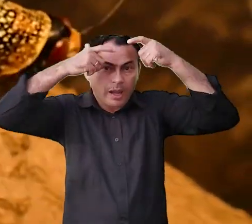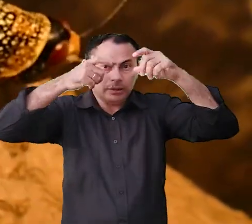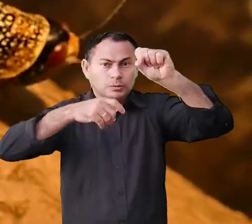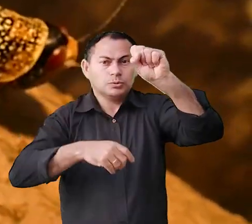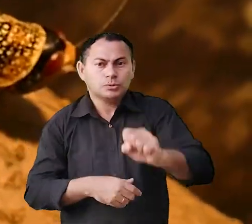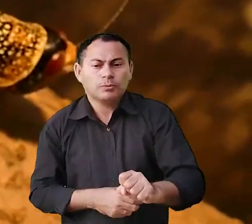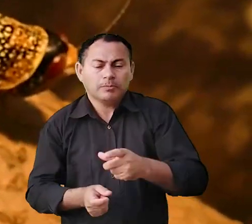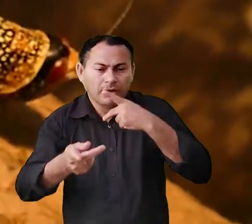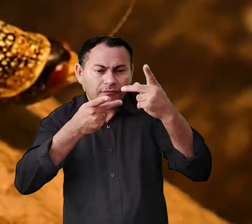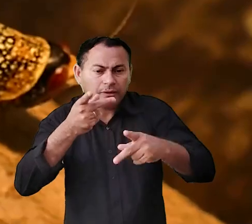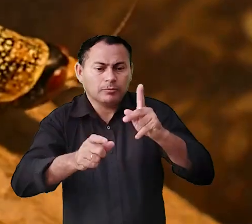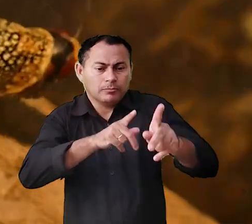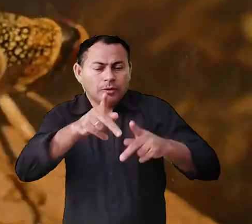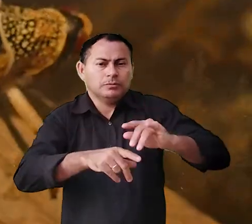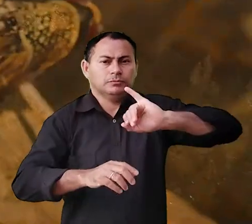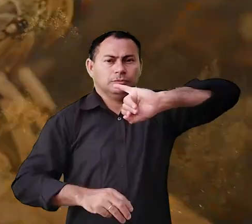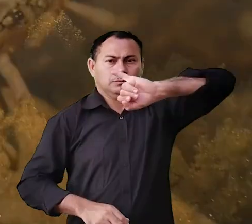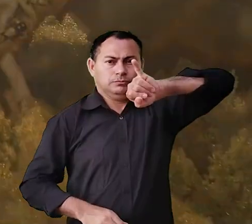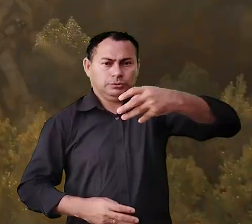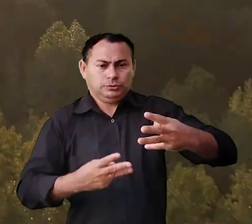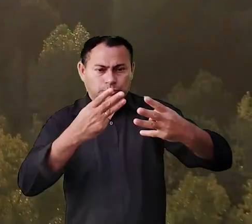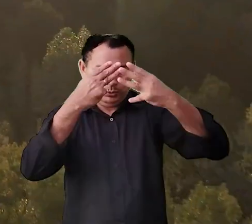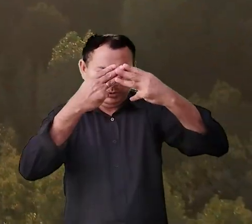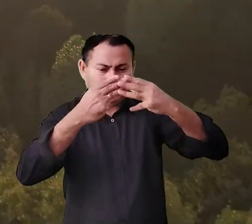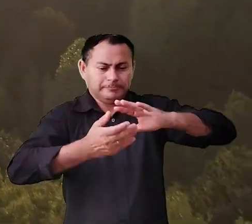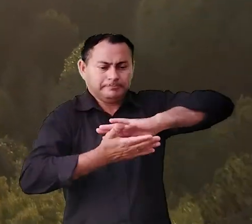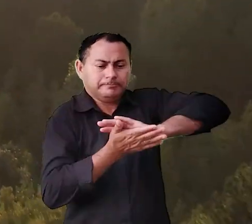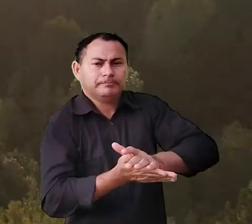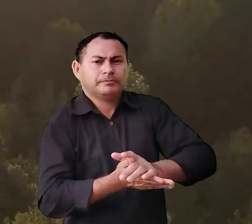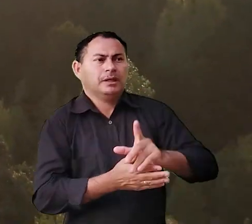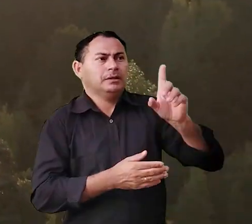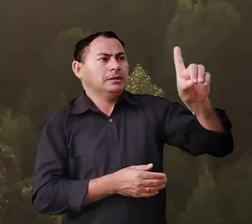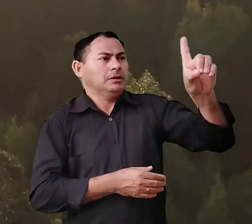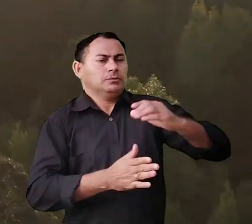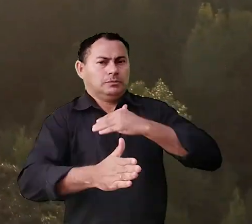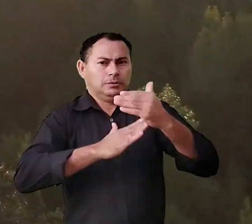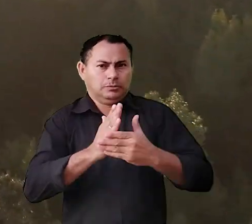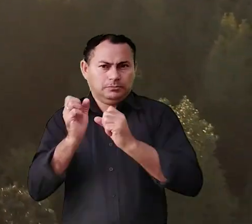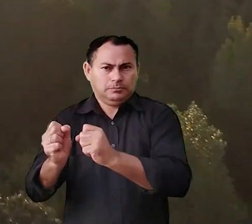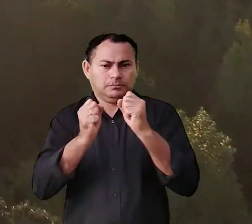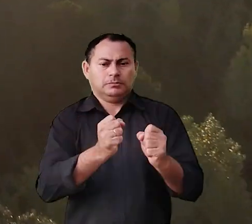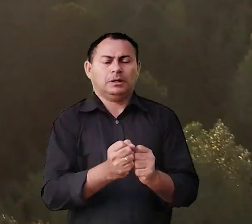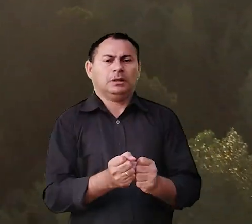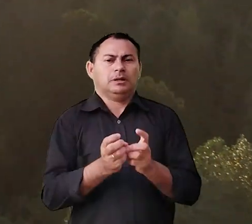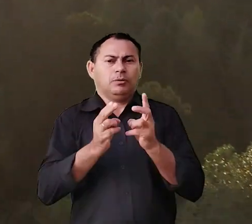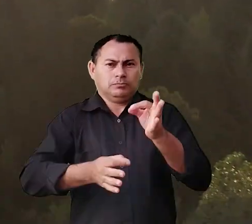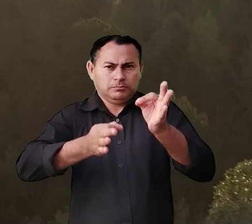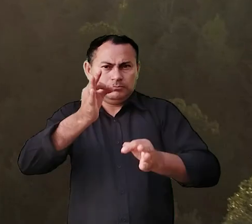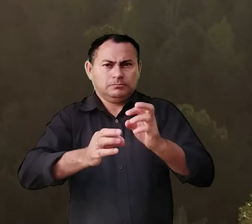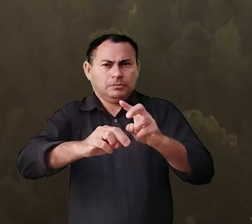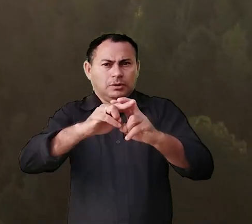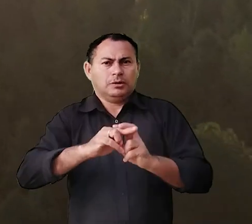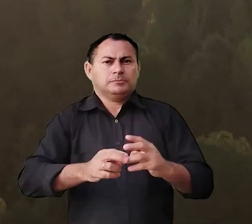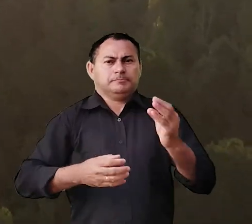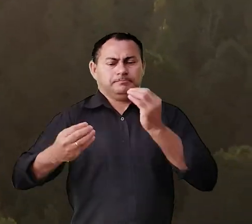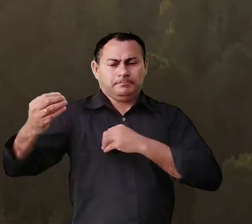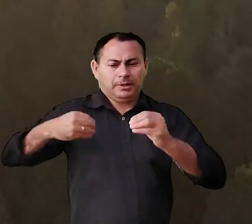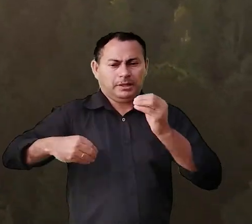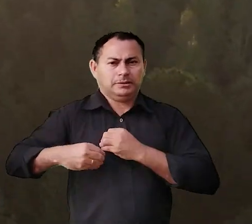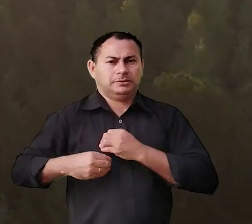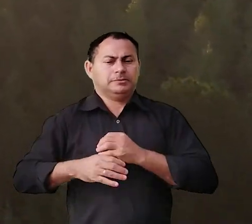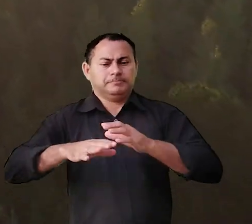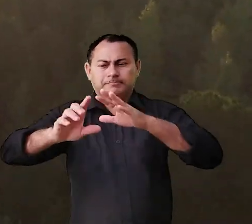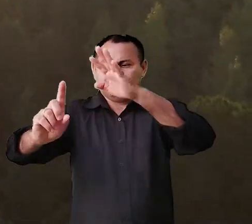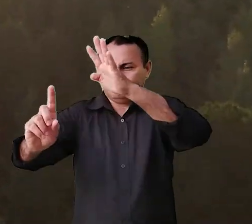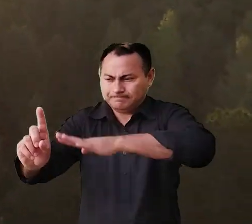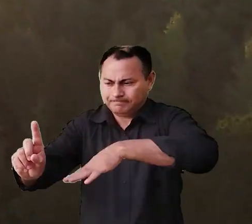o Reino do Sul. Ele está dizendo para o povo de Judá que essa destruição vem do Deus Todo-Poderoso como um julgamento por causa do